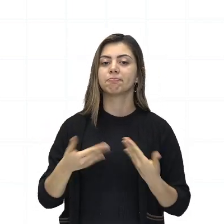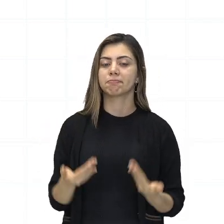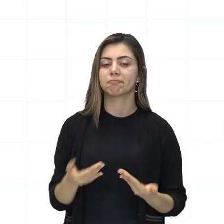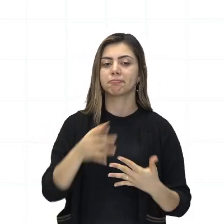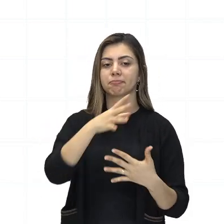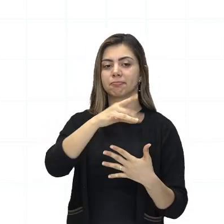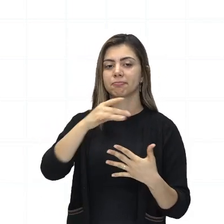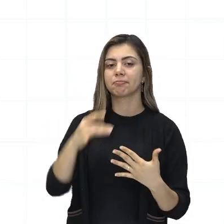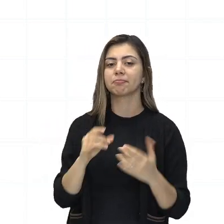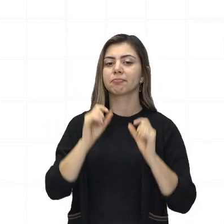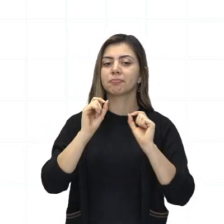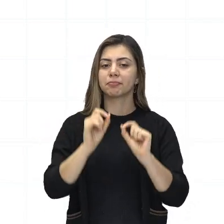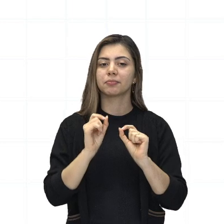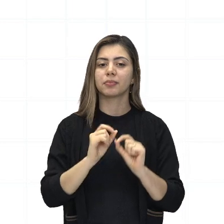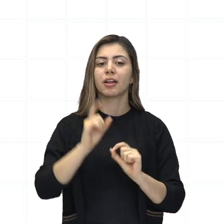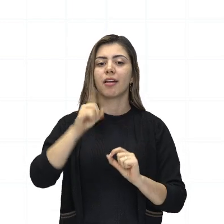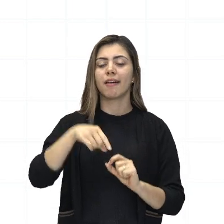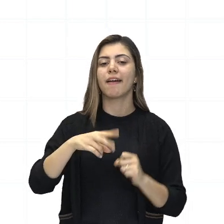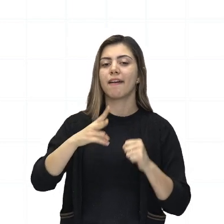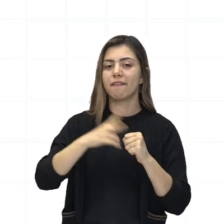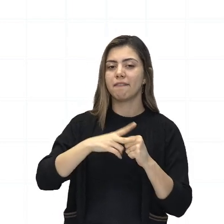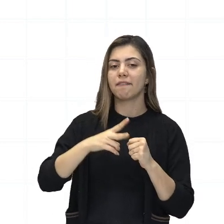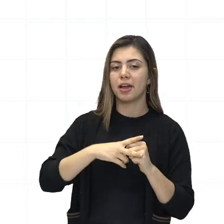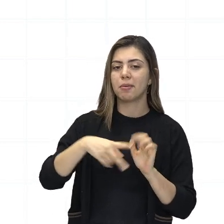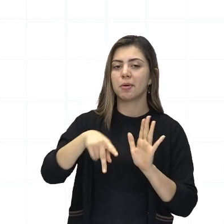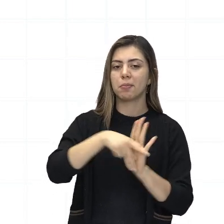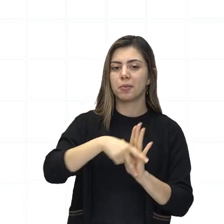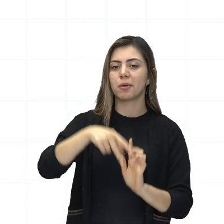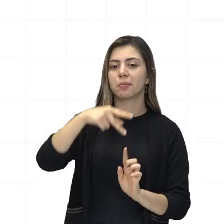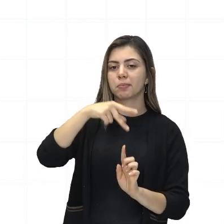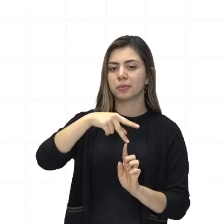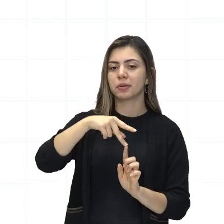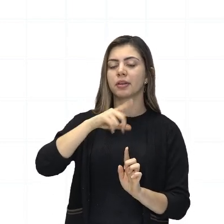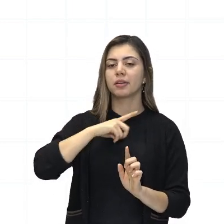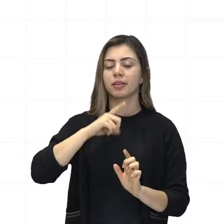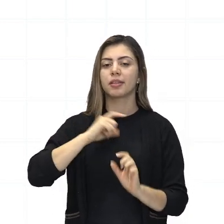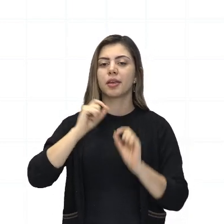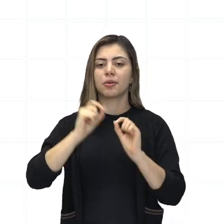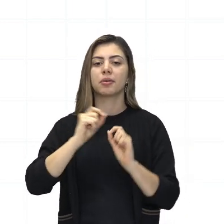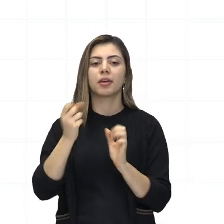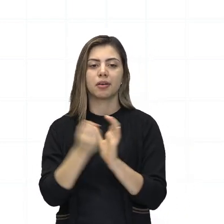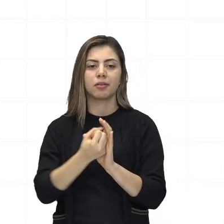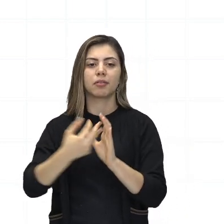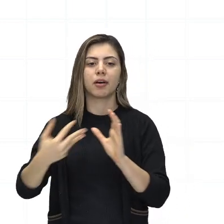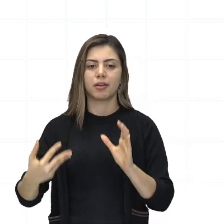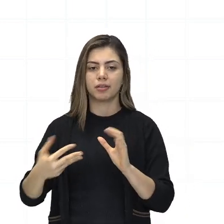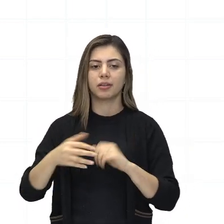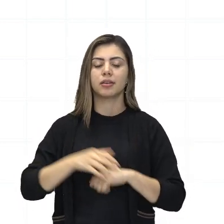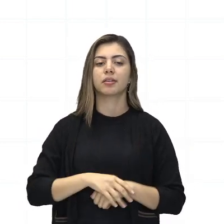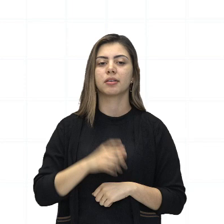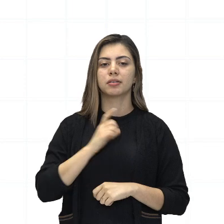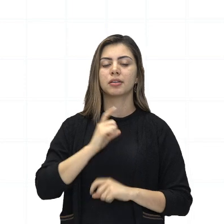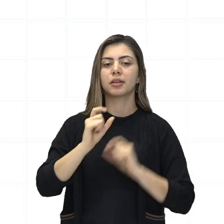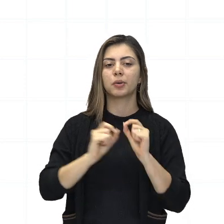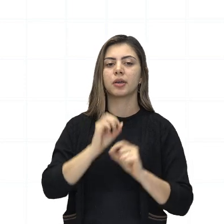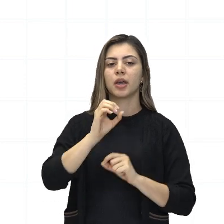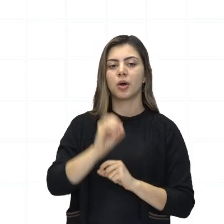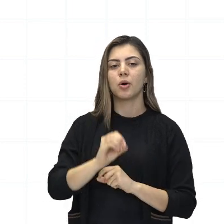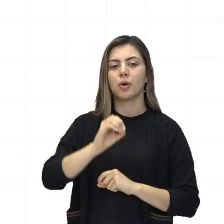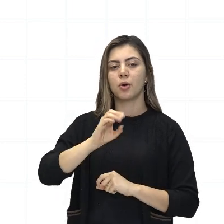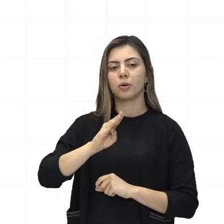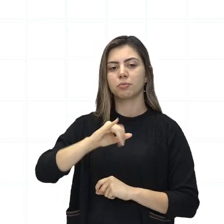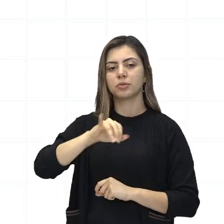sintaxe com detalhamento, verbos quanto à predicação e